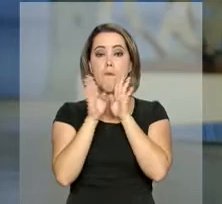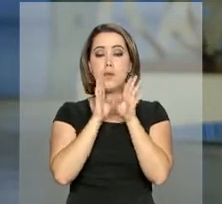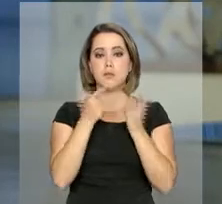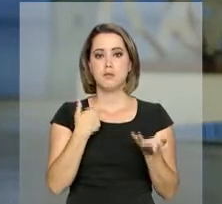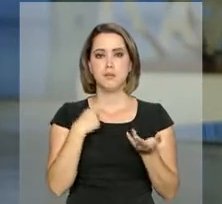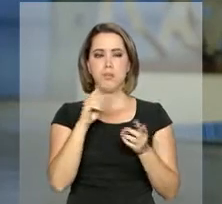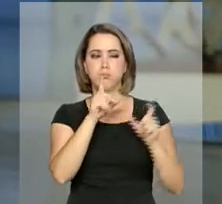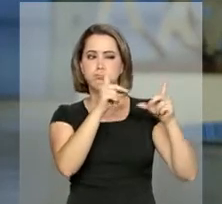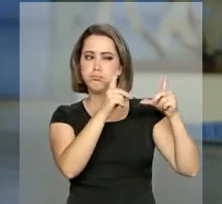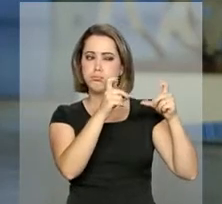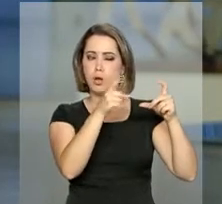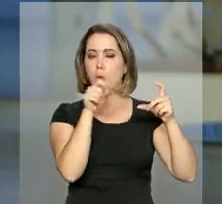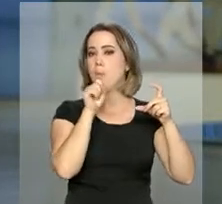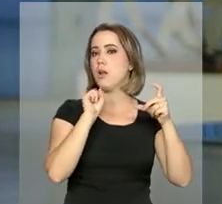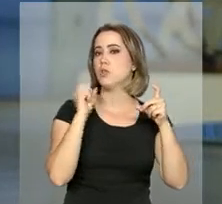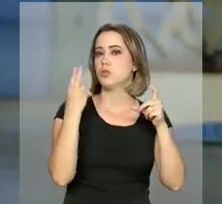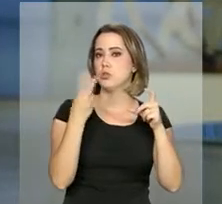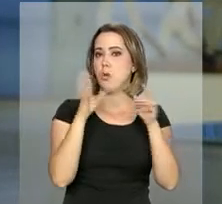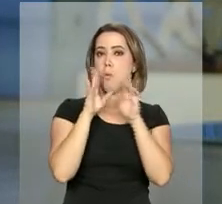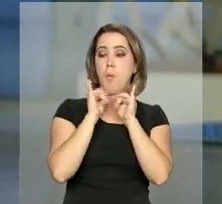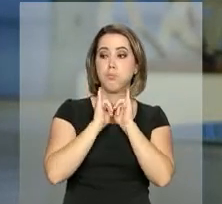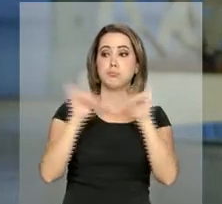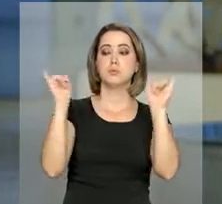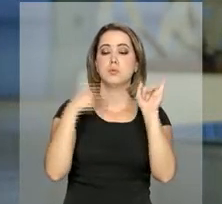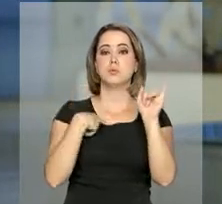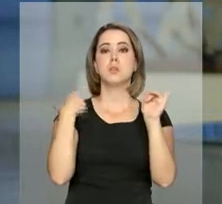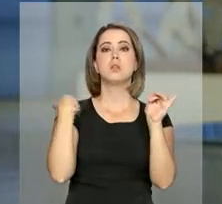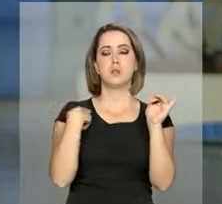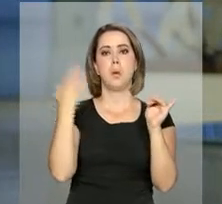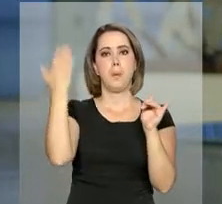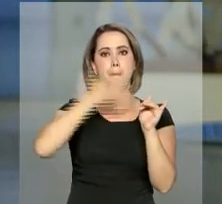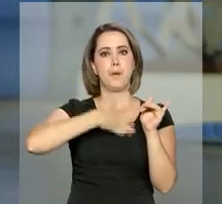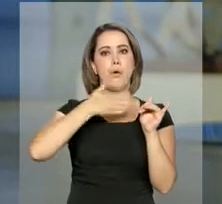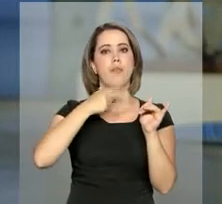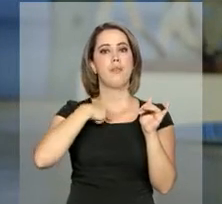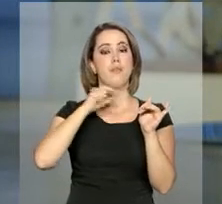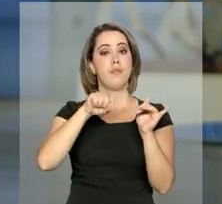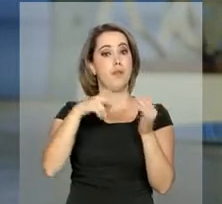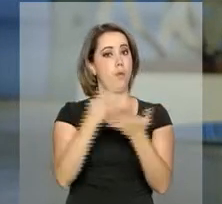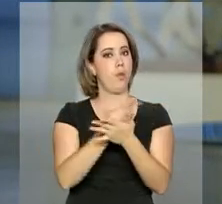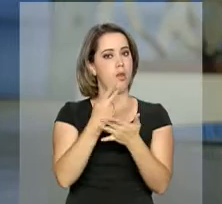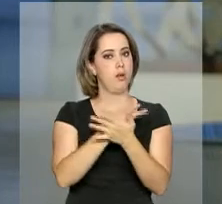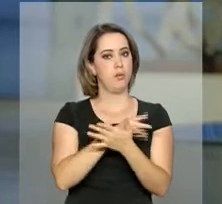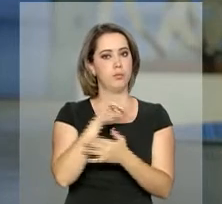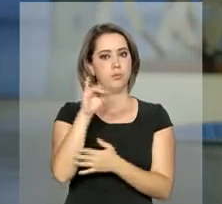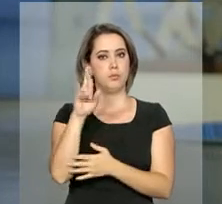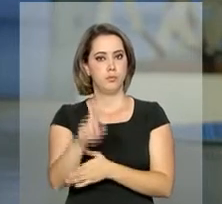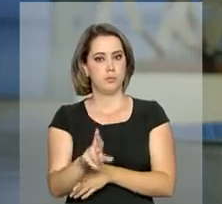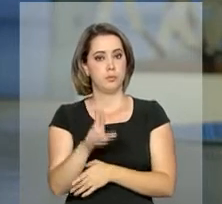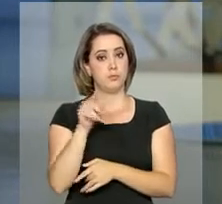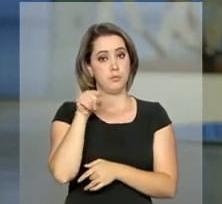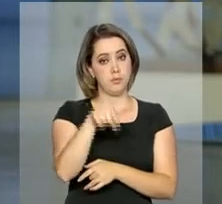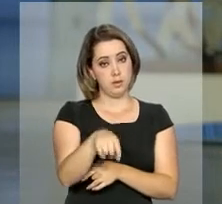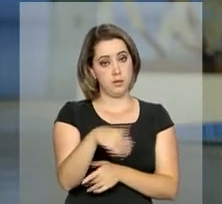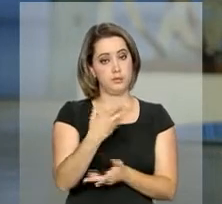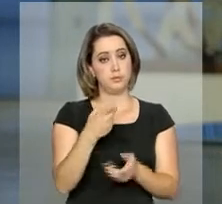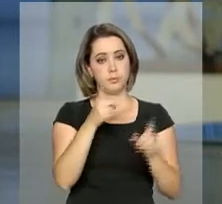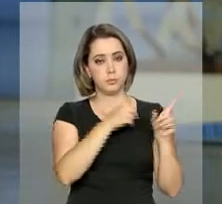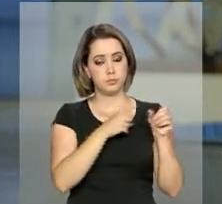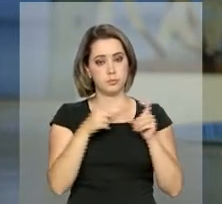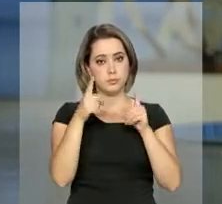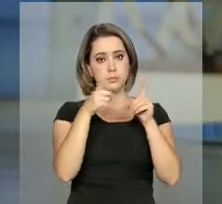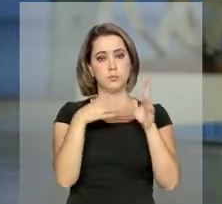ou publicações que provem a suspeita de fraude. Esses dados da internet, eles se